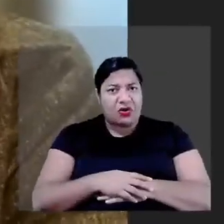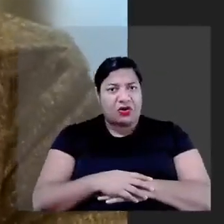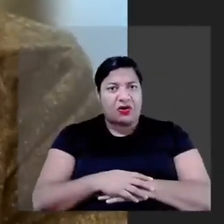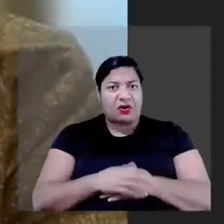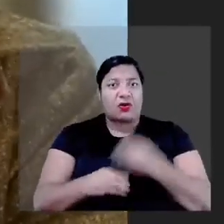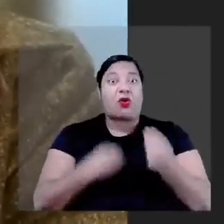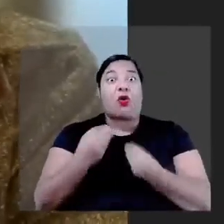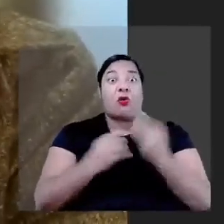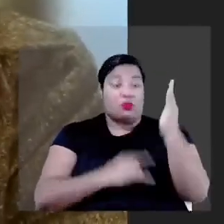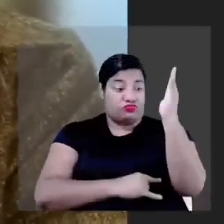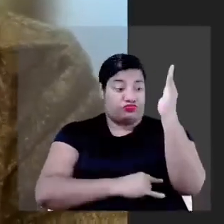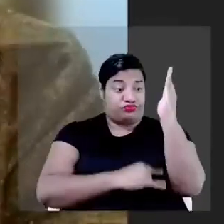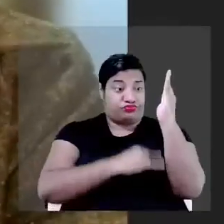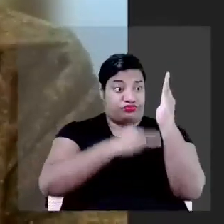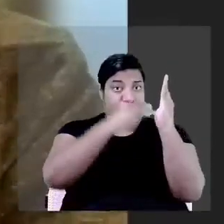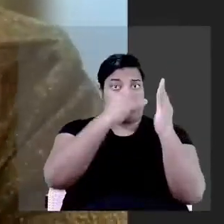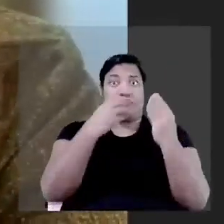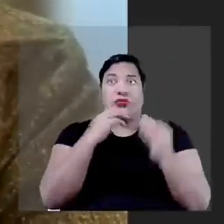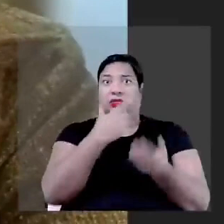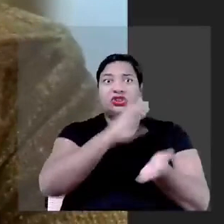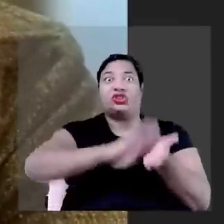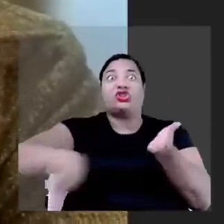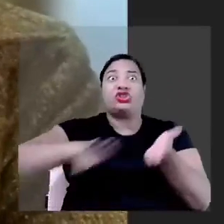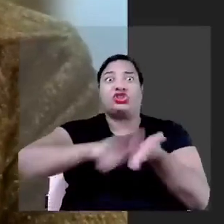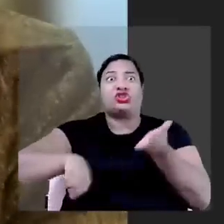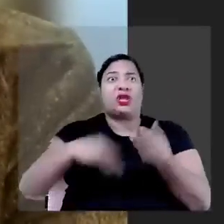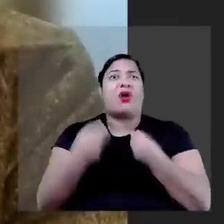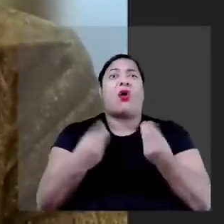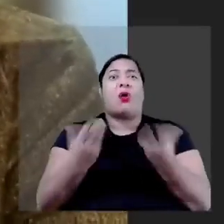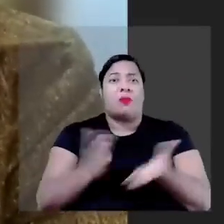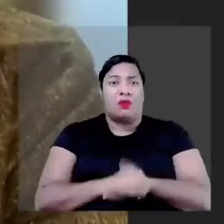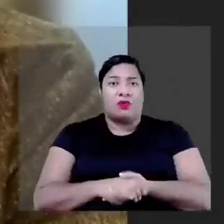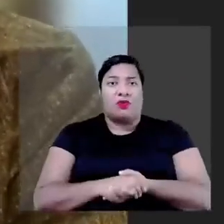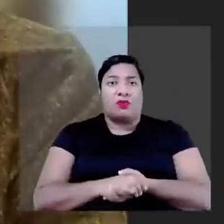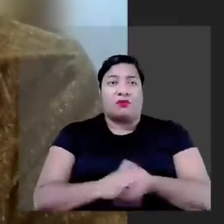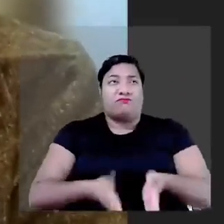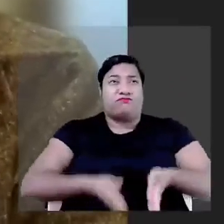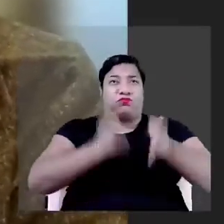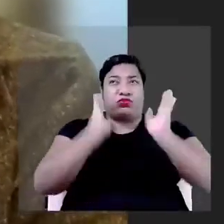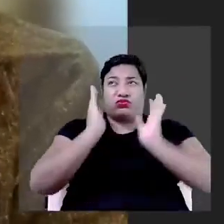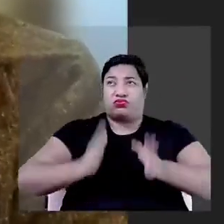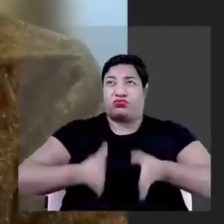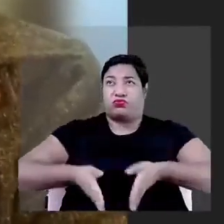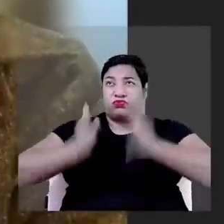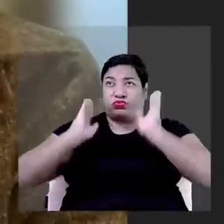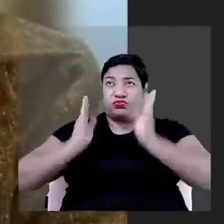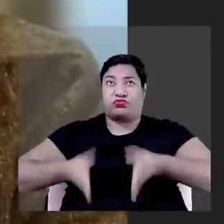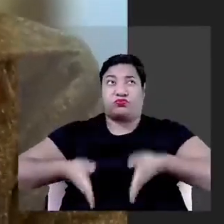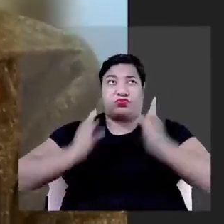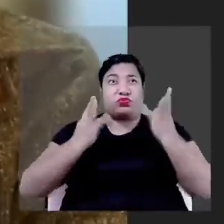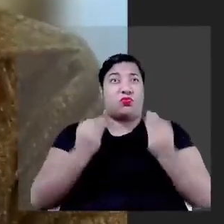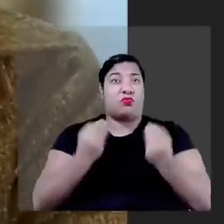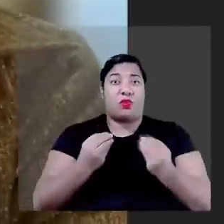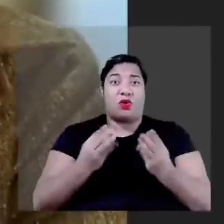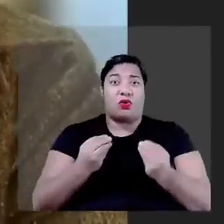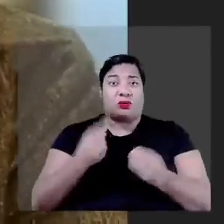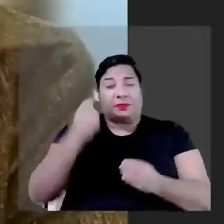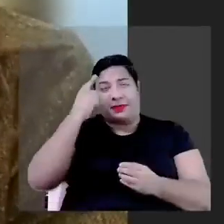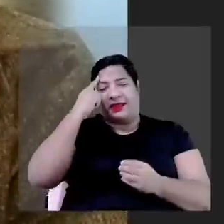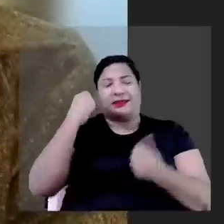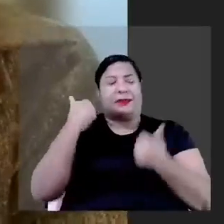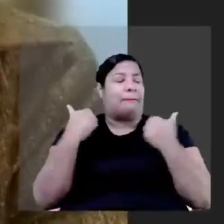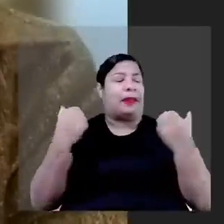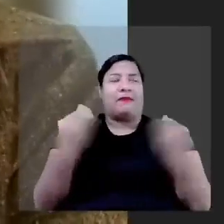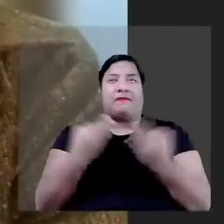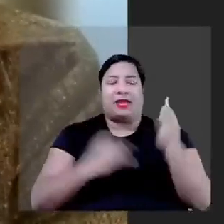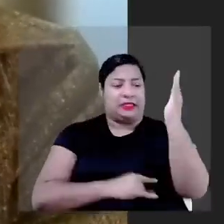hipótese? Como é que fica, então, uma cidade que está construída assim, pensando que elevador é uma dádiva de Deus,